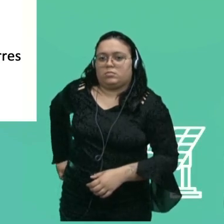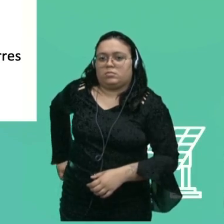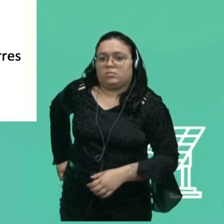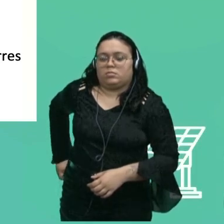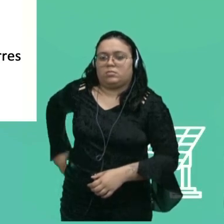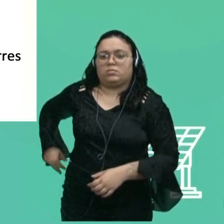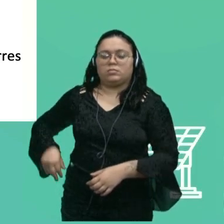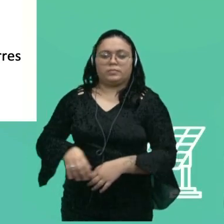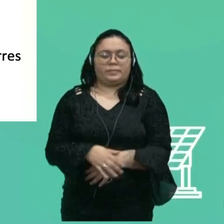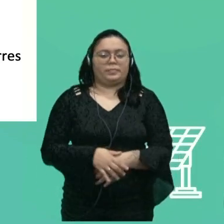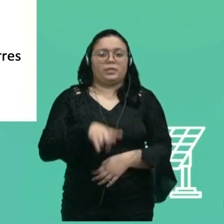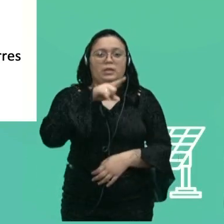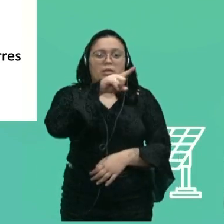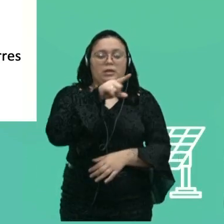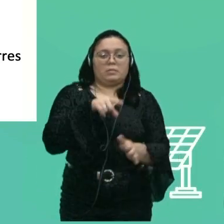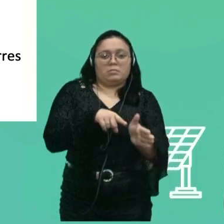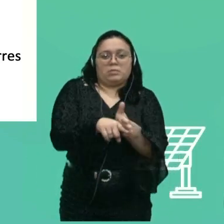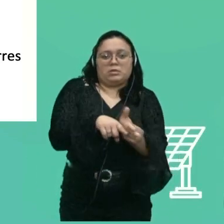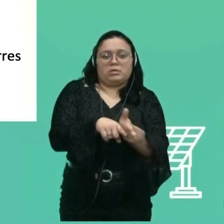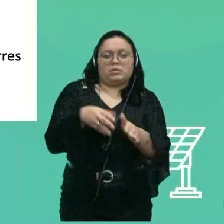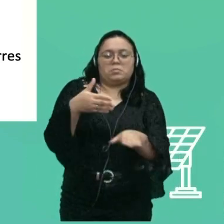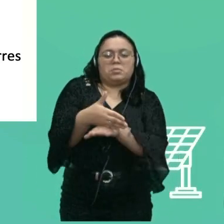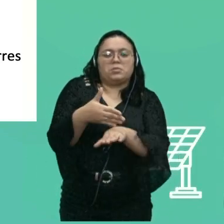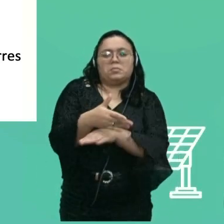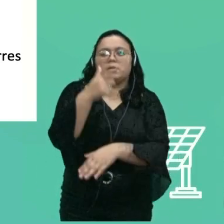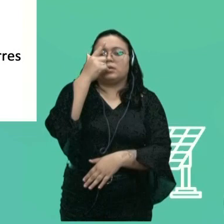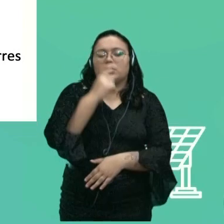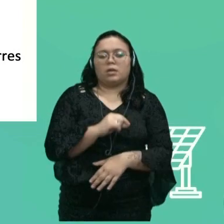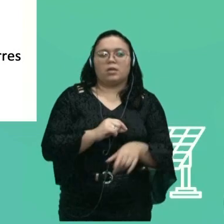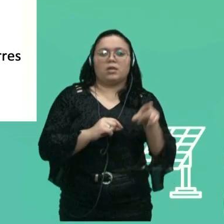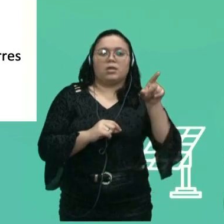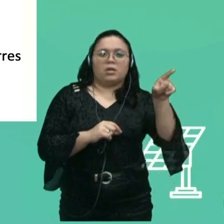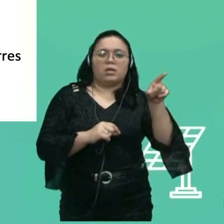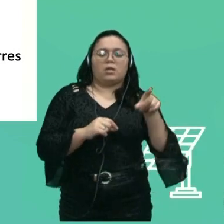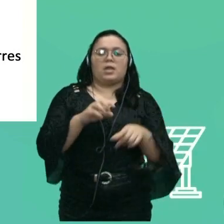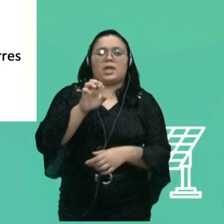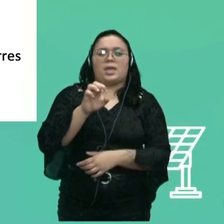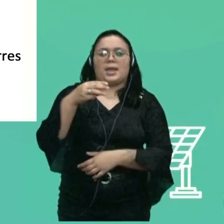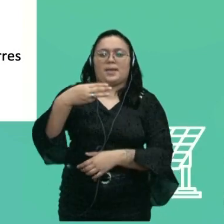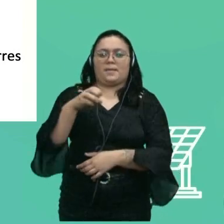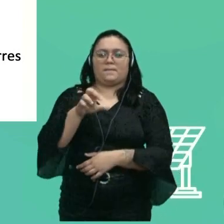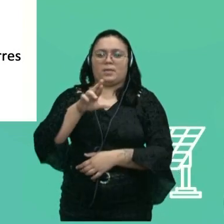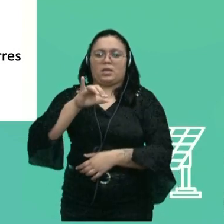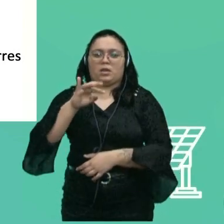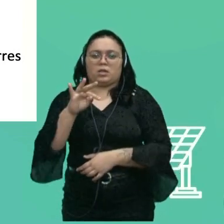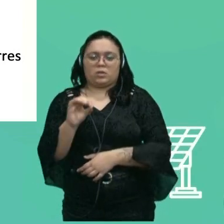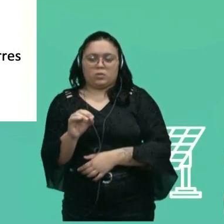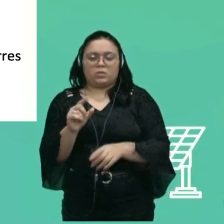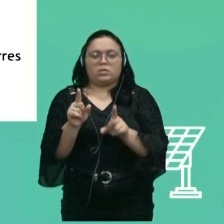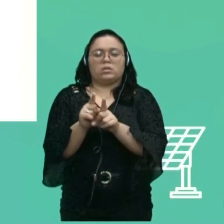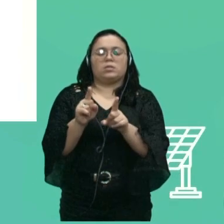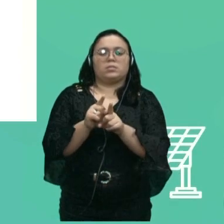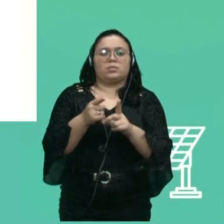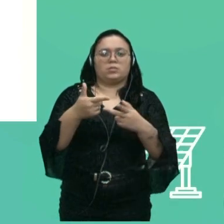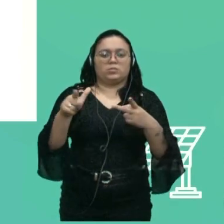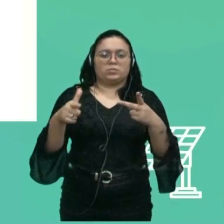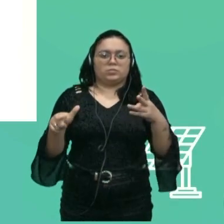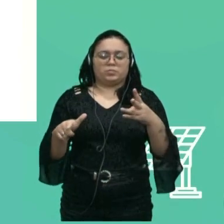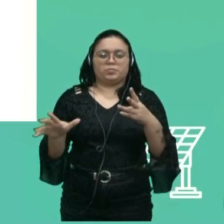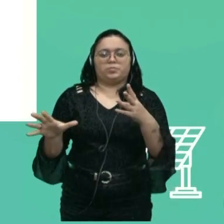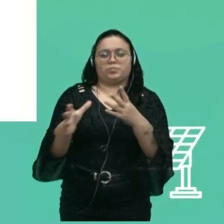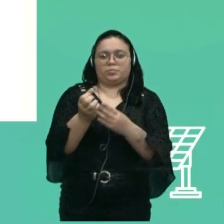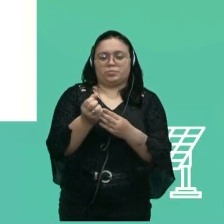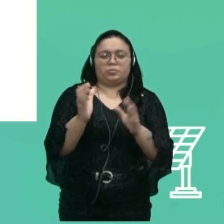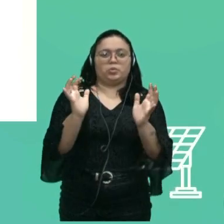Participam da pesquisa o professor emérito Antônio Eurico Belo Torres, eu, André Bueno, e o professor Henrique Vilarraza Garcia. Bom,